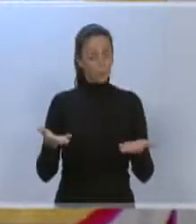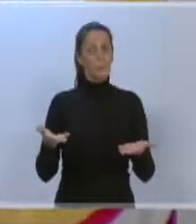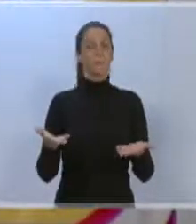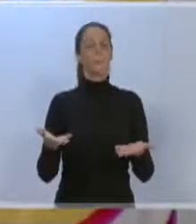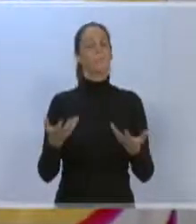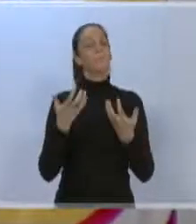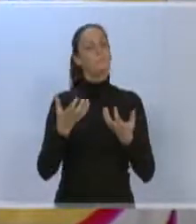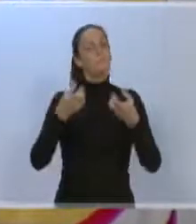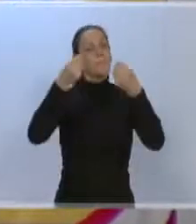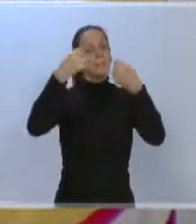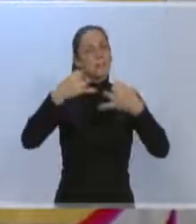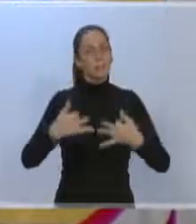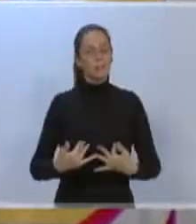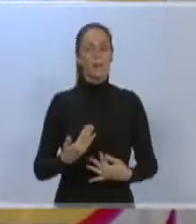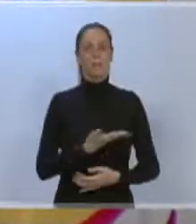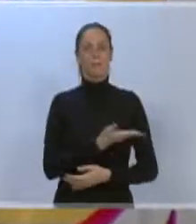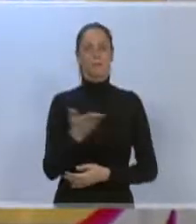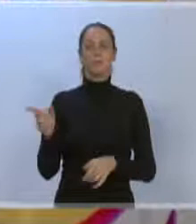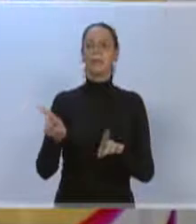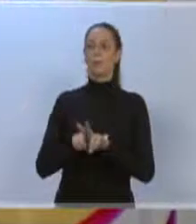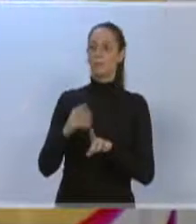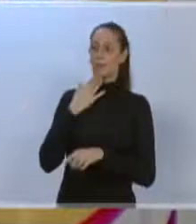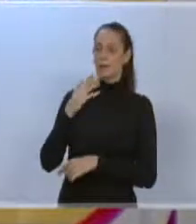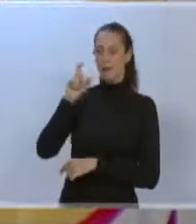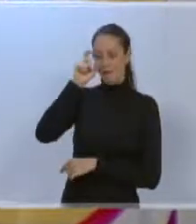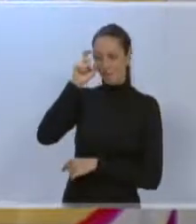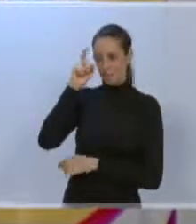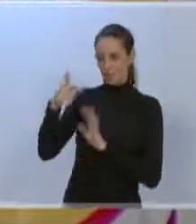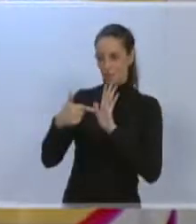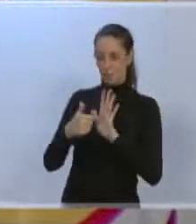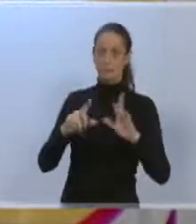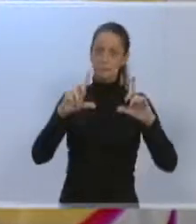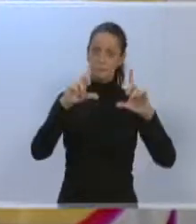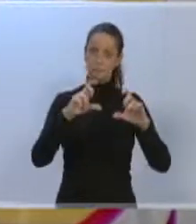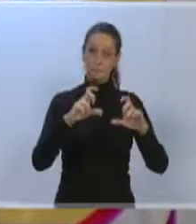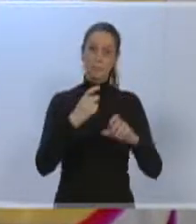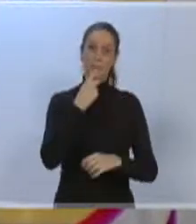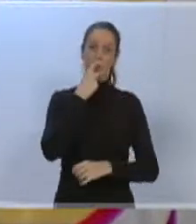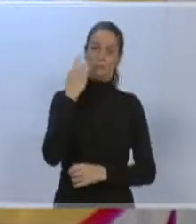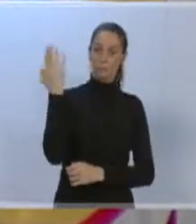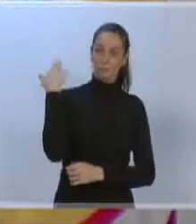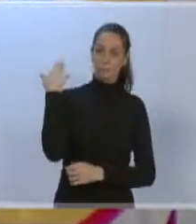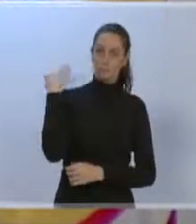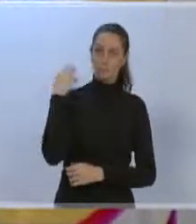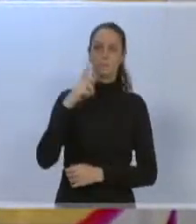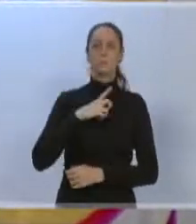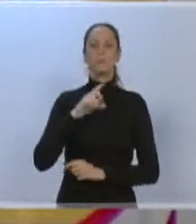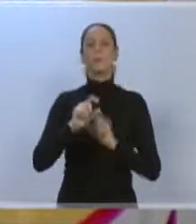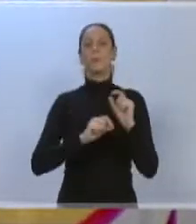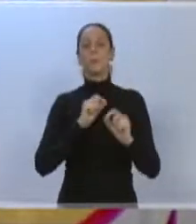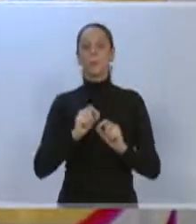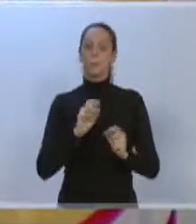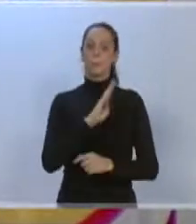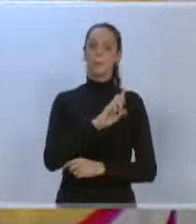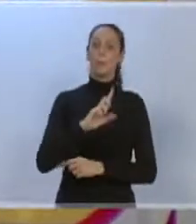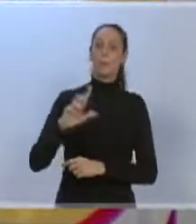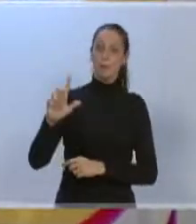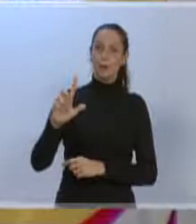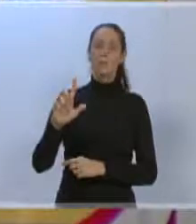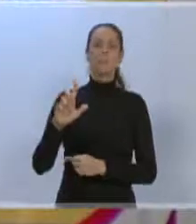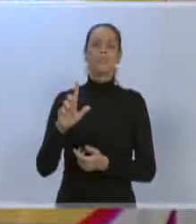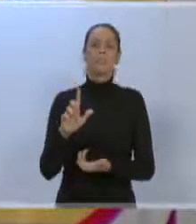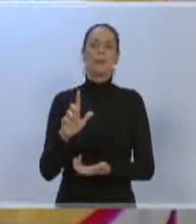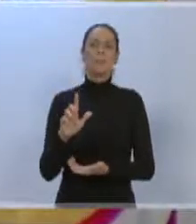de falar mas e aí peço pra colocar a imagem nós tivemos agora recentemente lançada a questão do blumenau digital eu venho